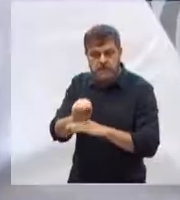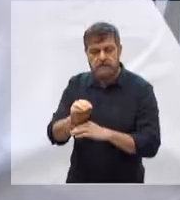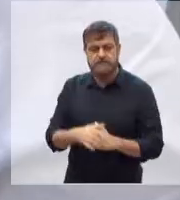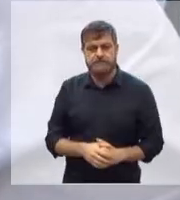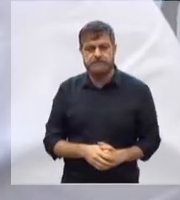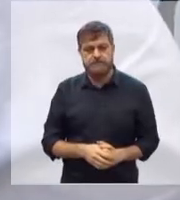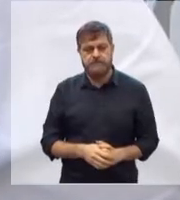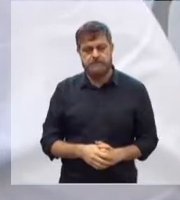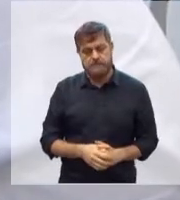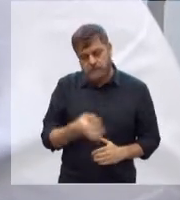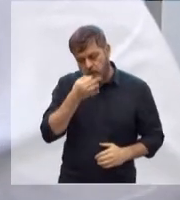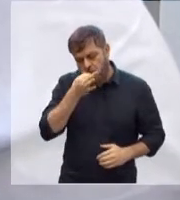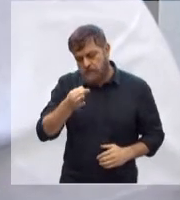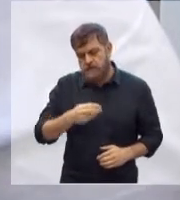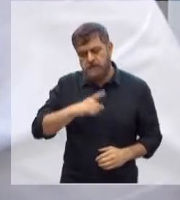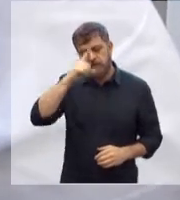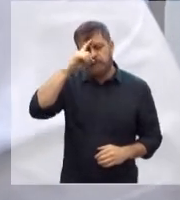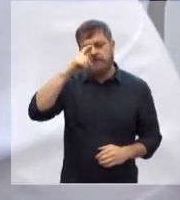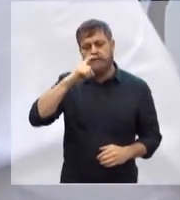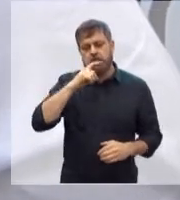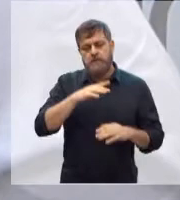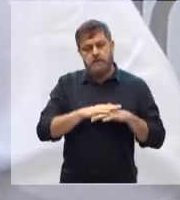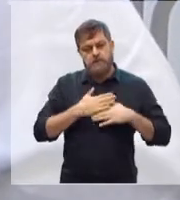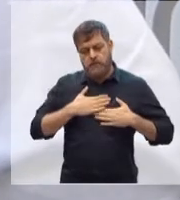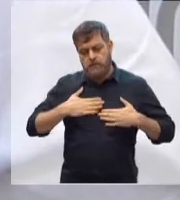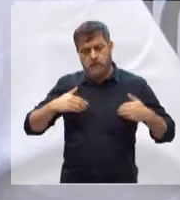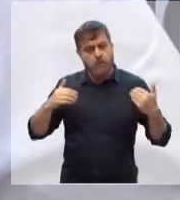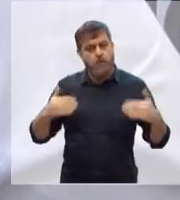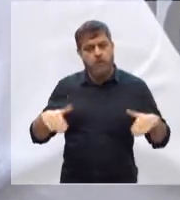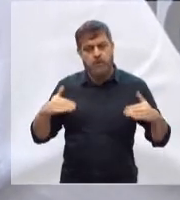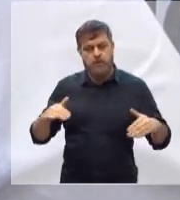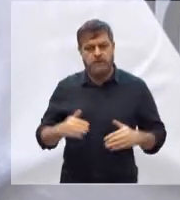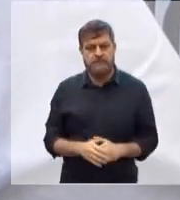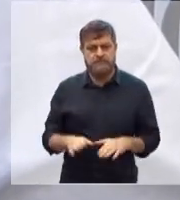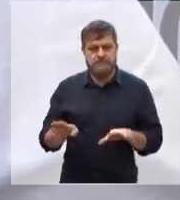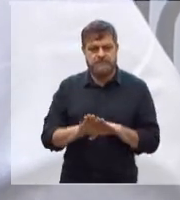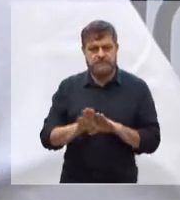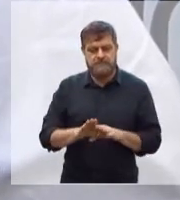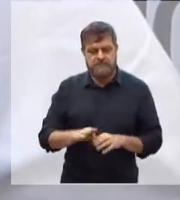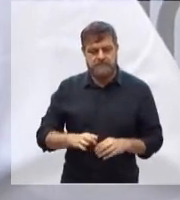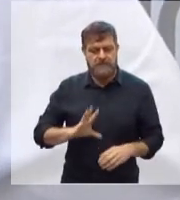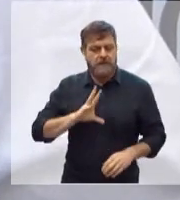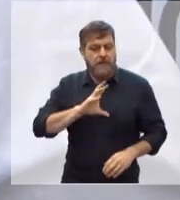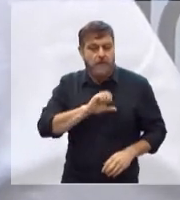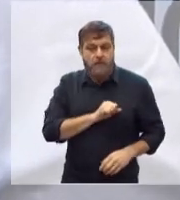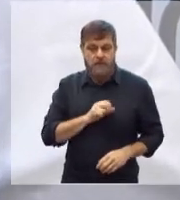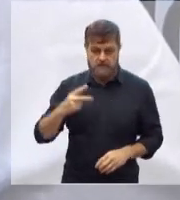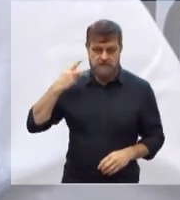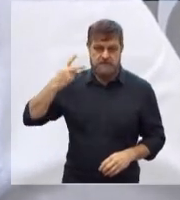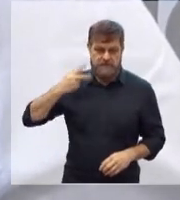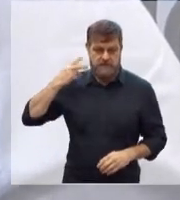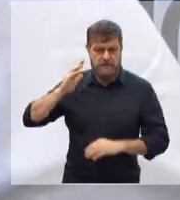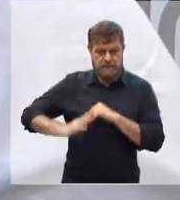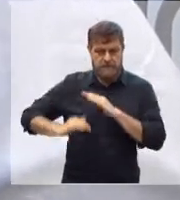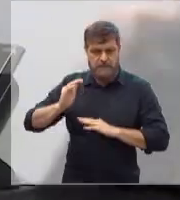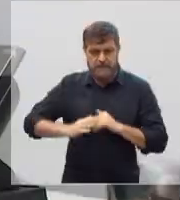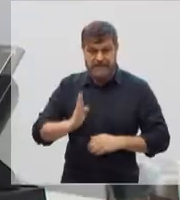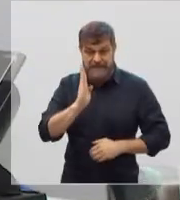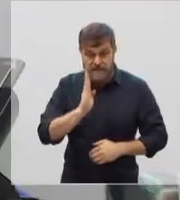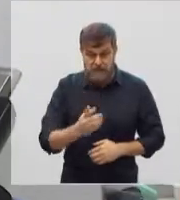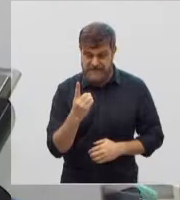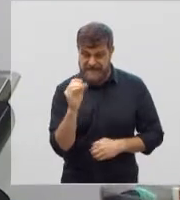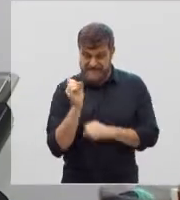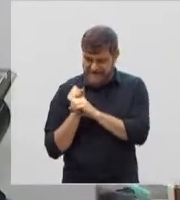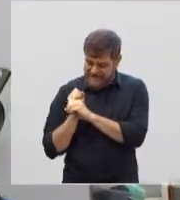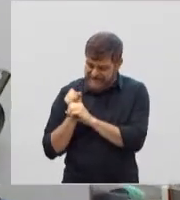Então, para mim, eu vejo isso com muita tranquilidade e eu aprecio muito essa vida legislativa. O senhor está aí